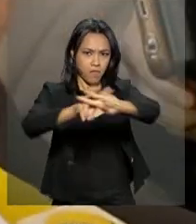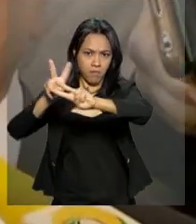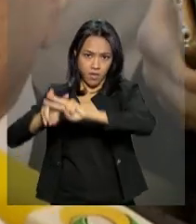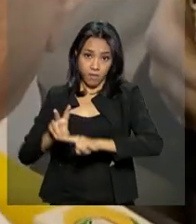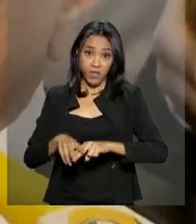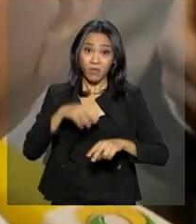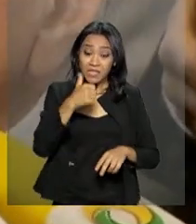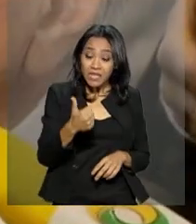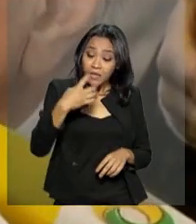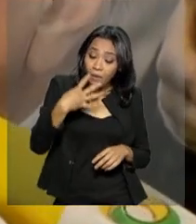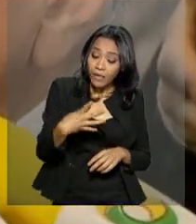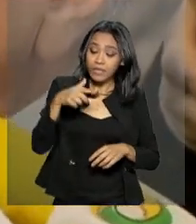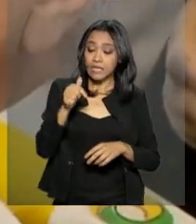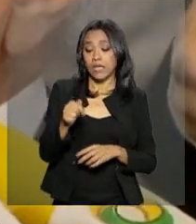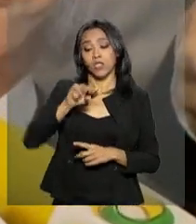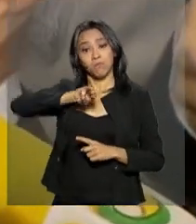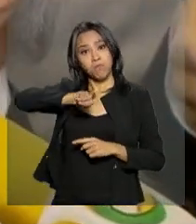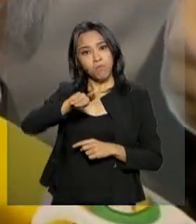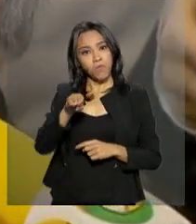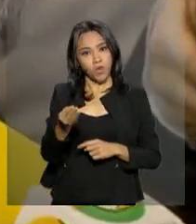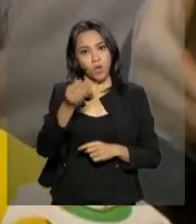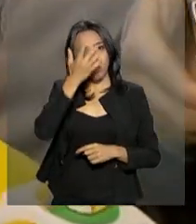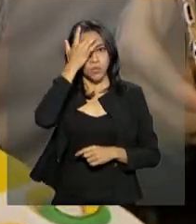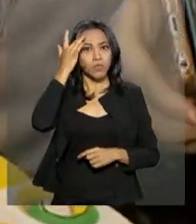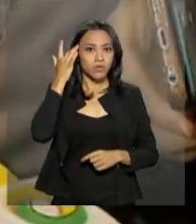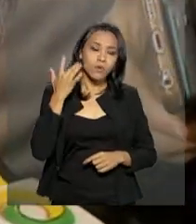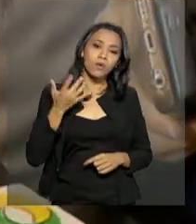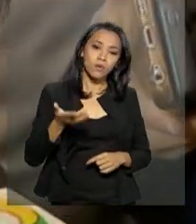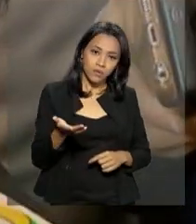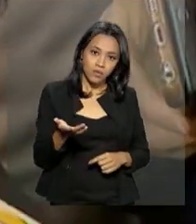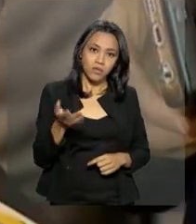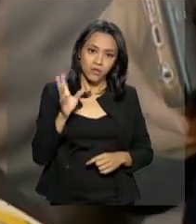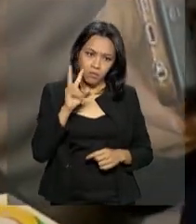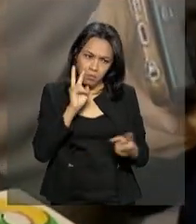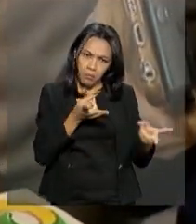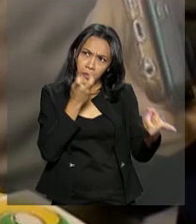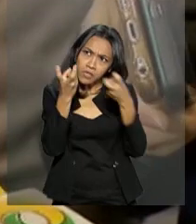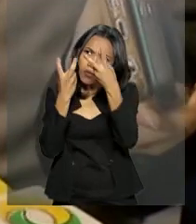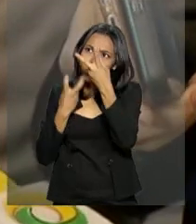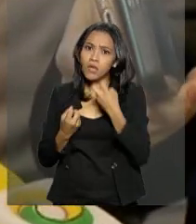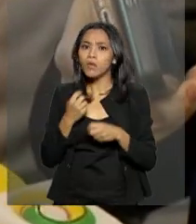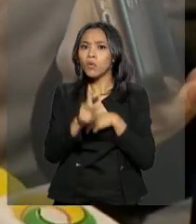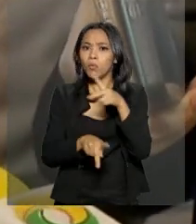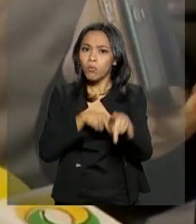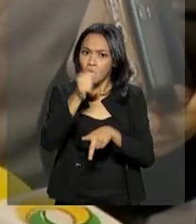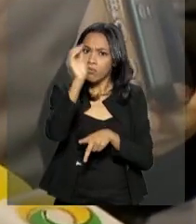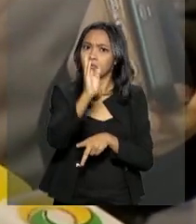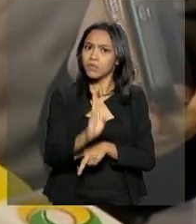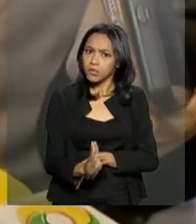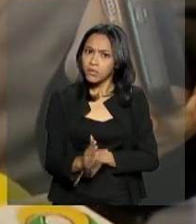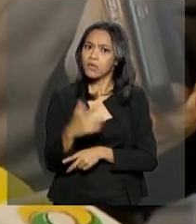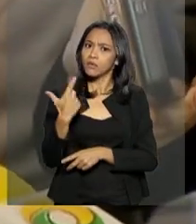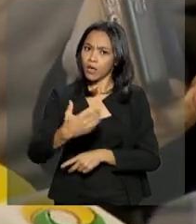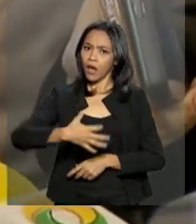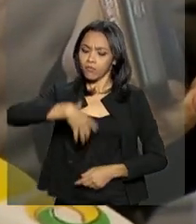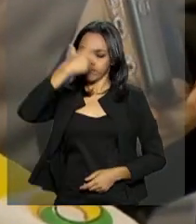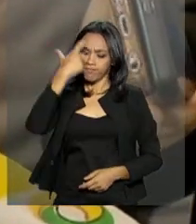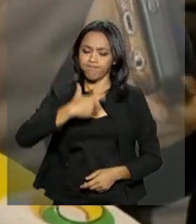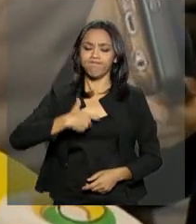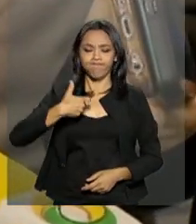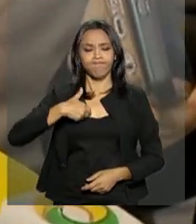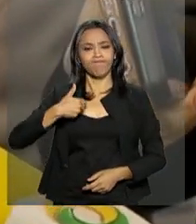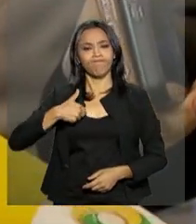147 milhões de eleitores nós estamos verificando que o povo brasileiro ordeiramente está exercendo a sua soberania